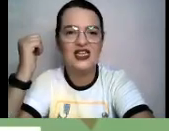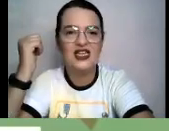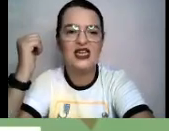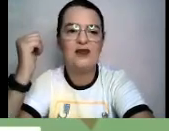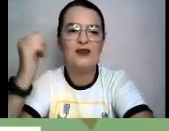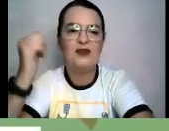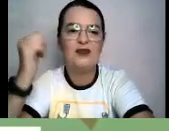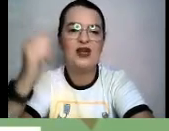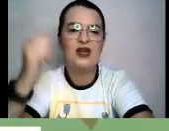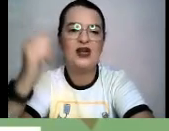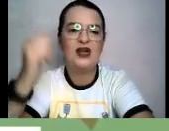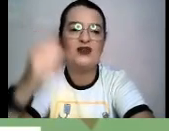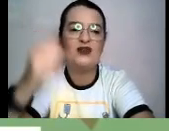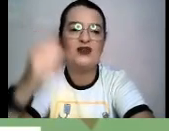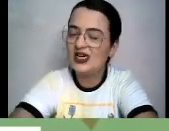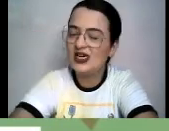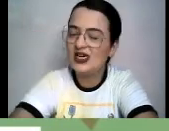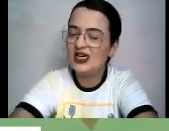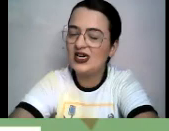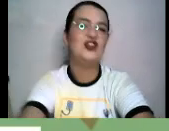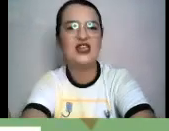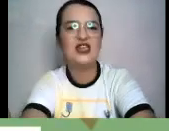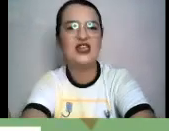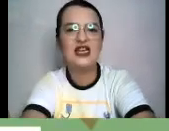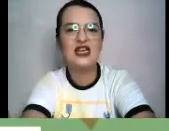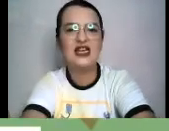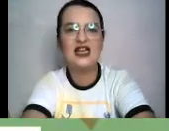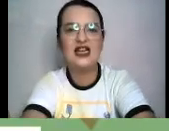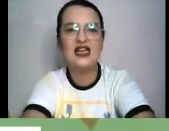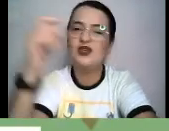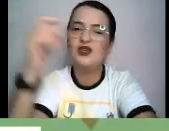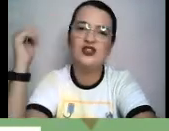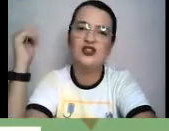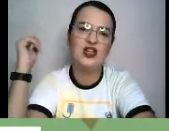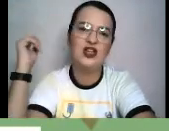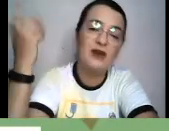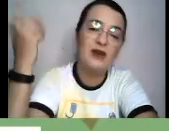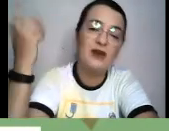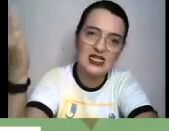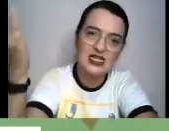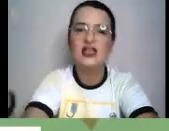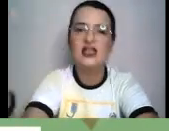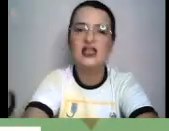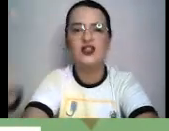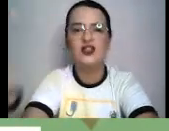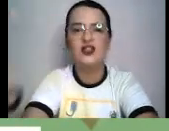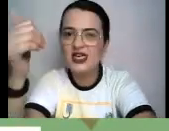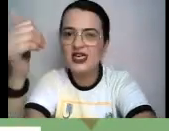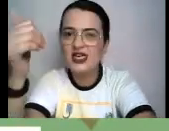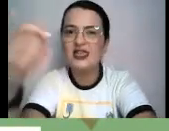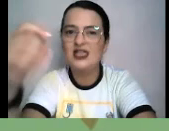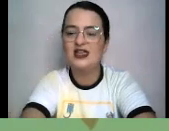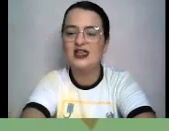professora de geografia. Sou a sua professora de geografia. Meu nome é Isana. Tudo bem? Então, espero que